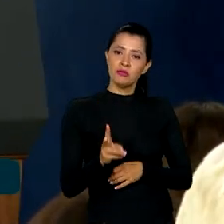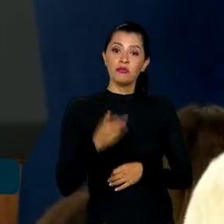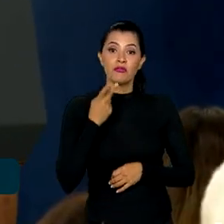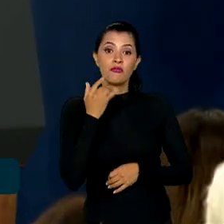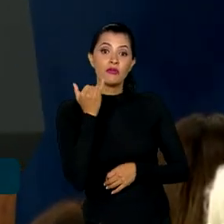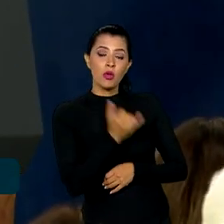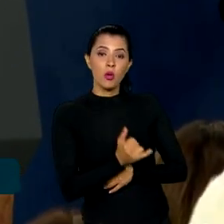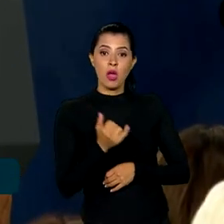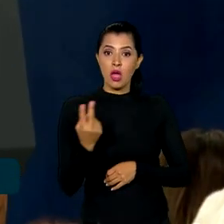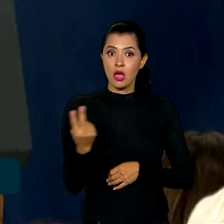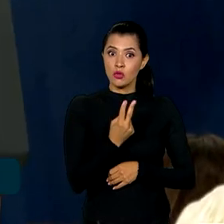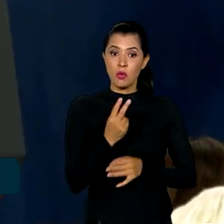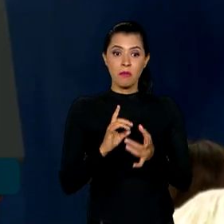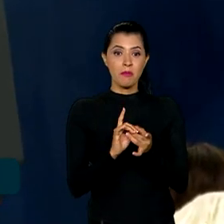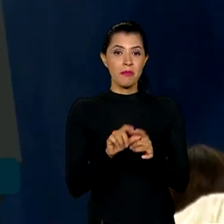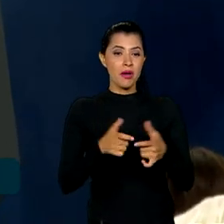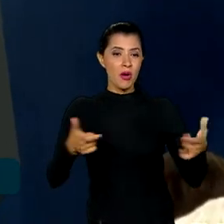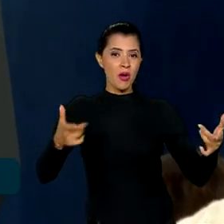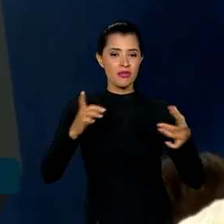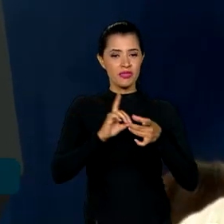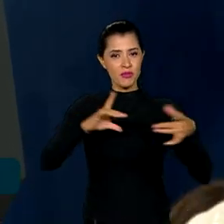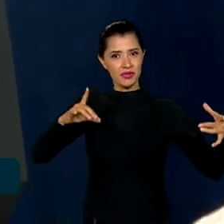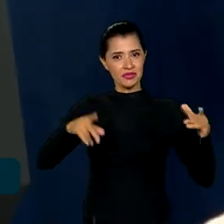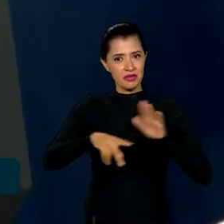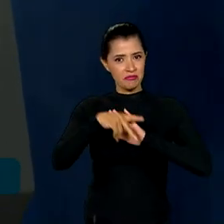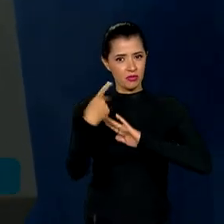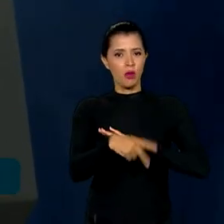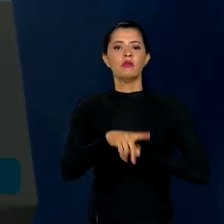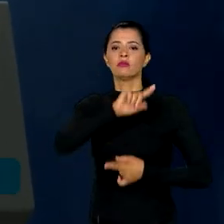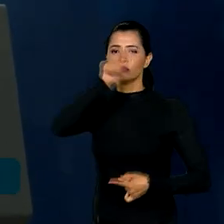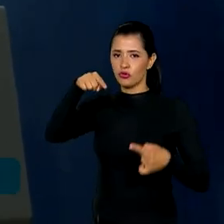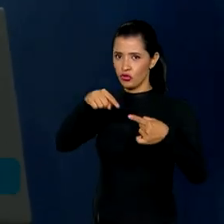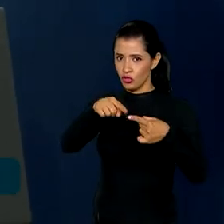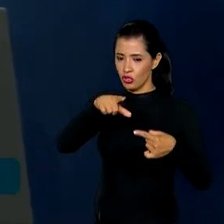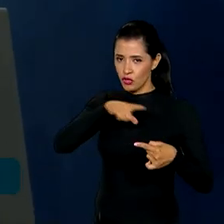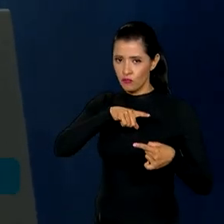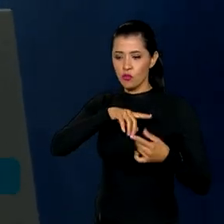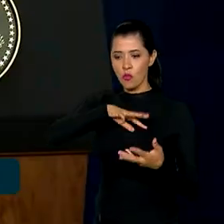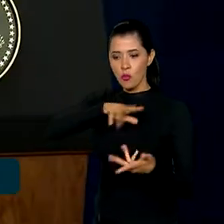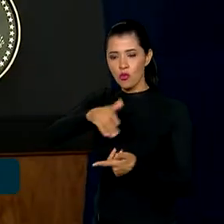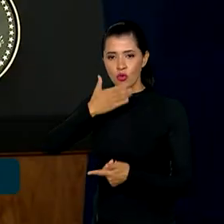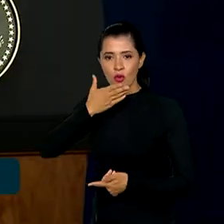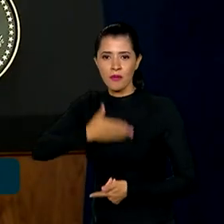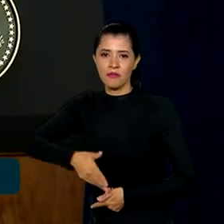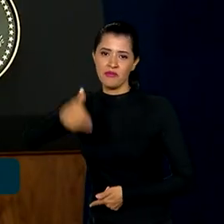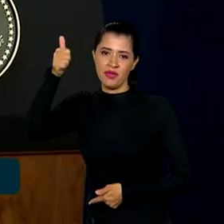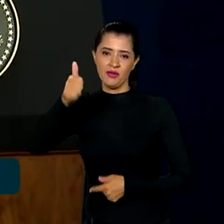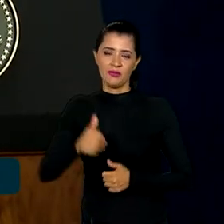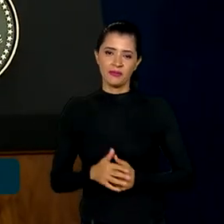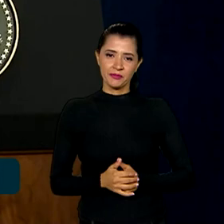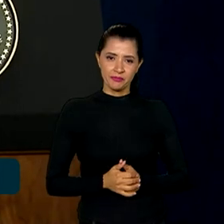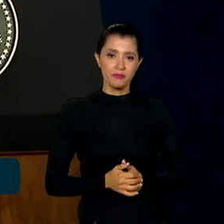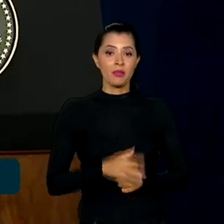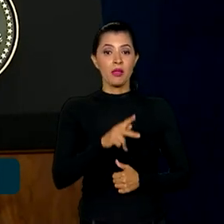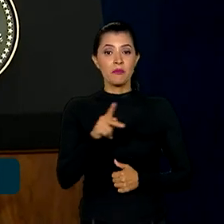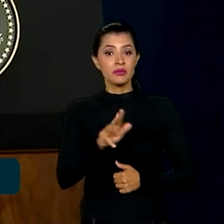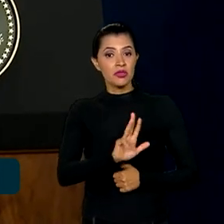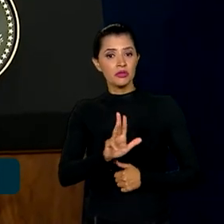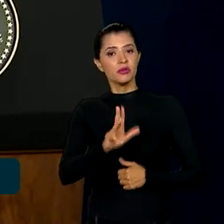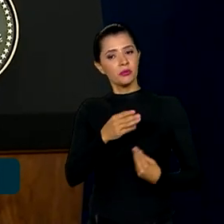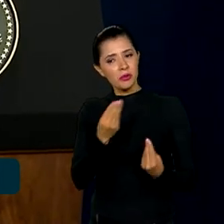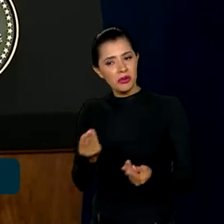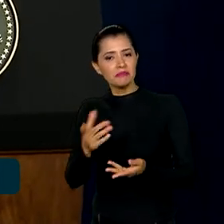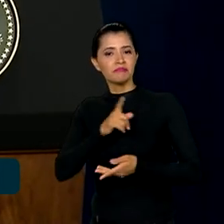disse que as duas maiores democracias do Ocidente têm a missão de deixar o mundo melhor. O presidente Lula devolveu a